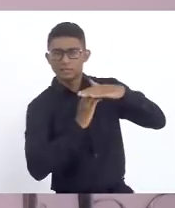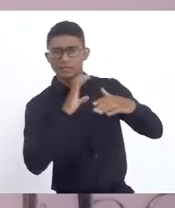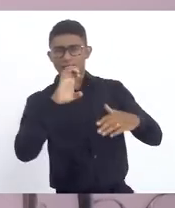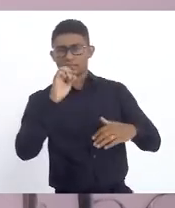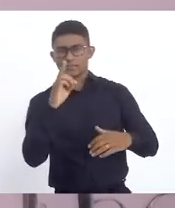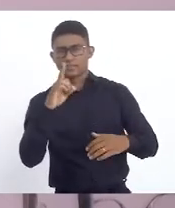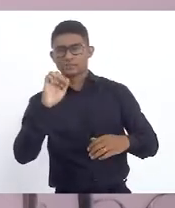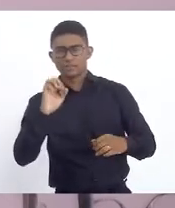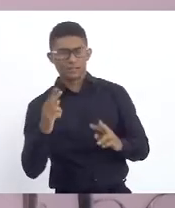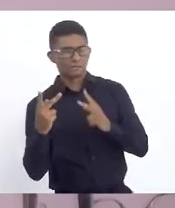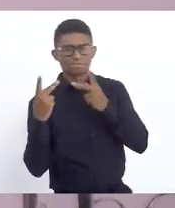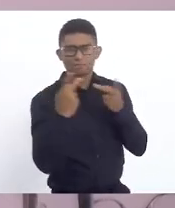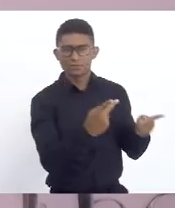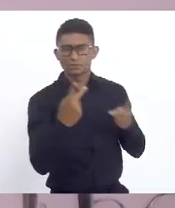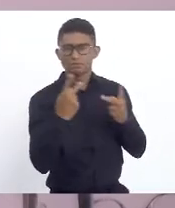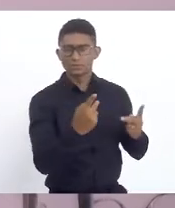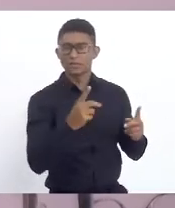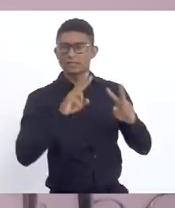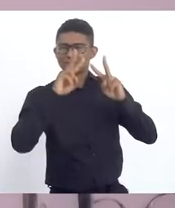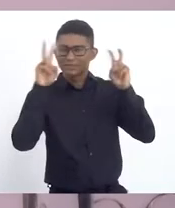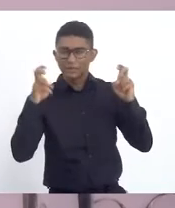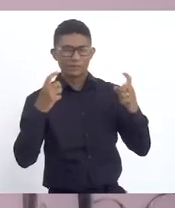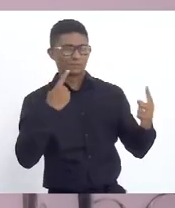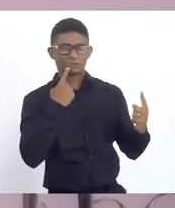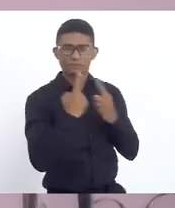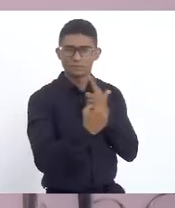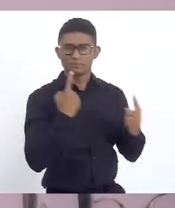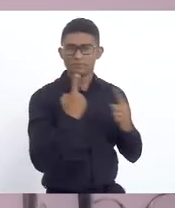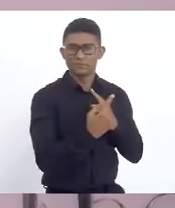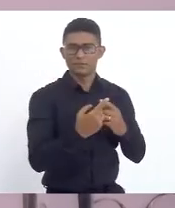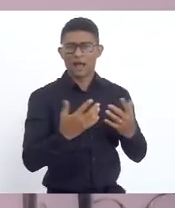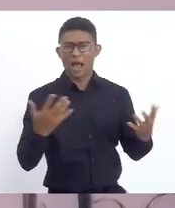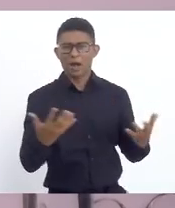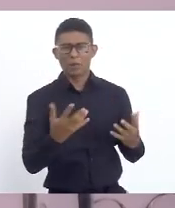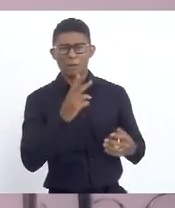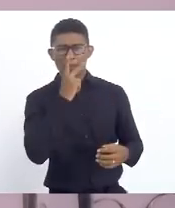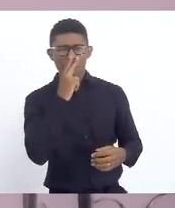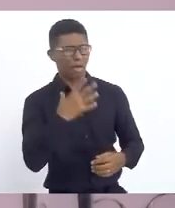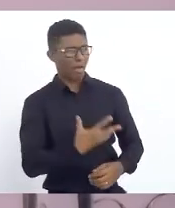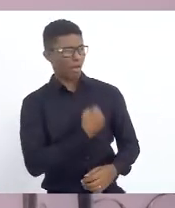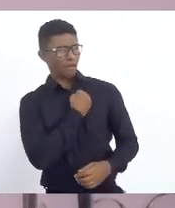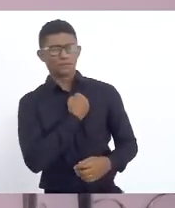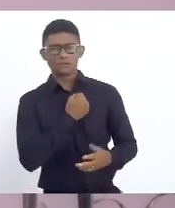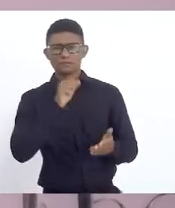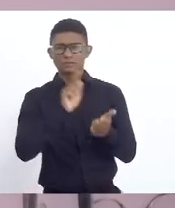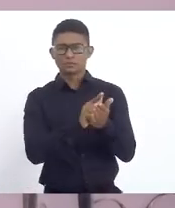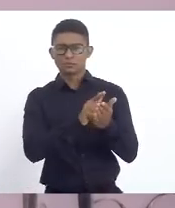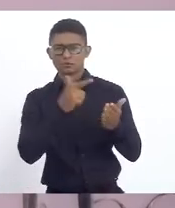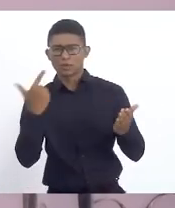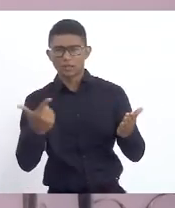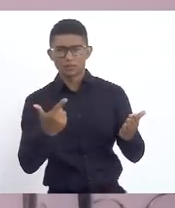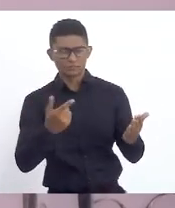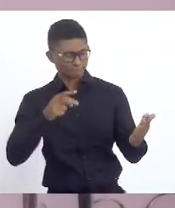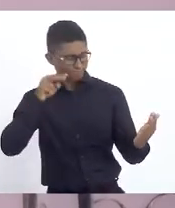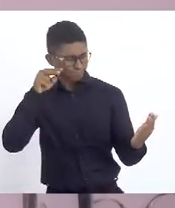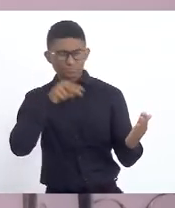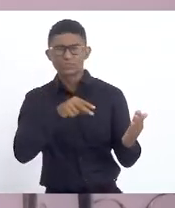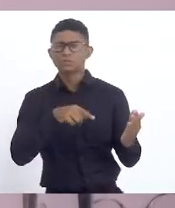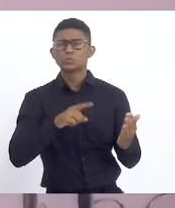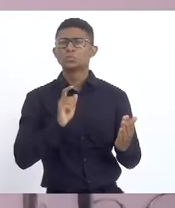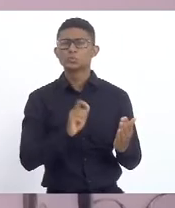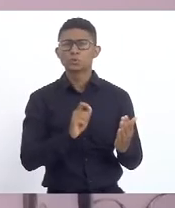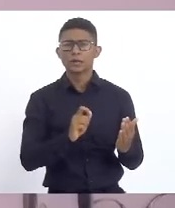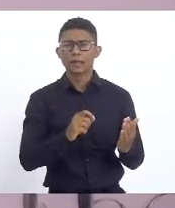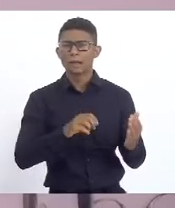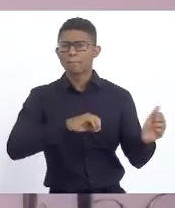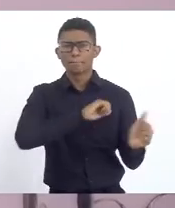tema, sermos surpreendidos por matéria jornalística que mudou